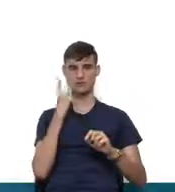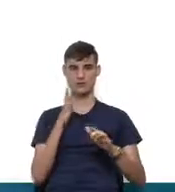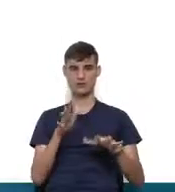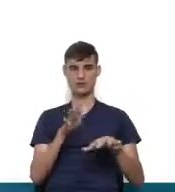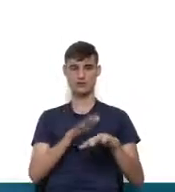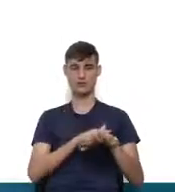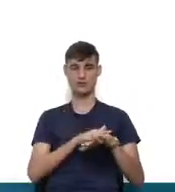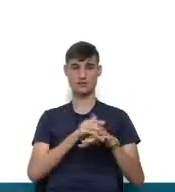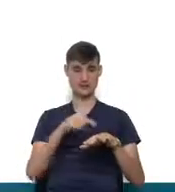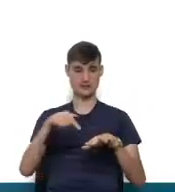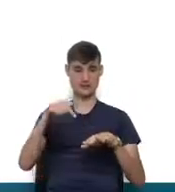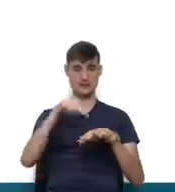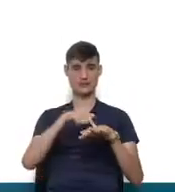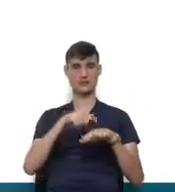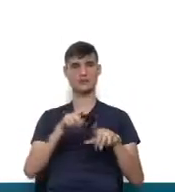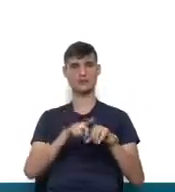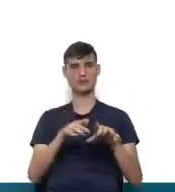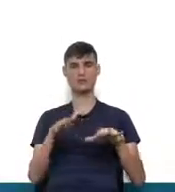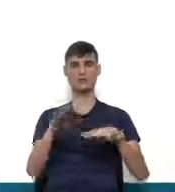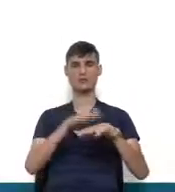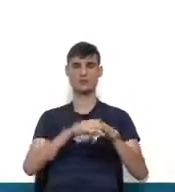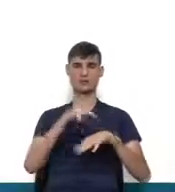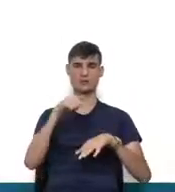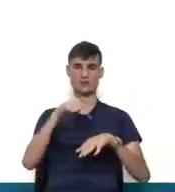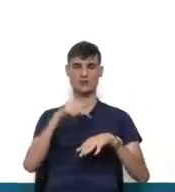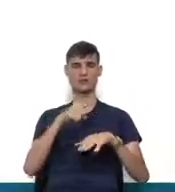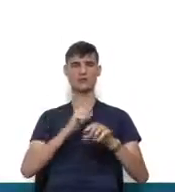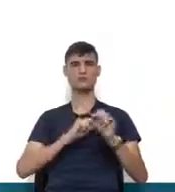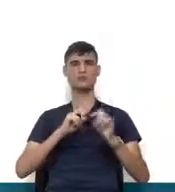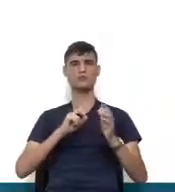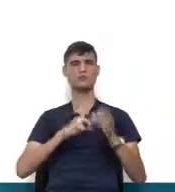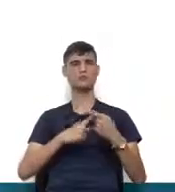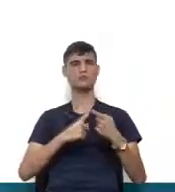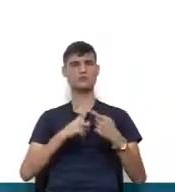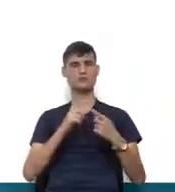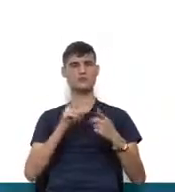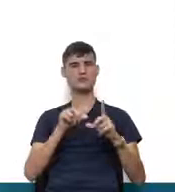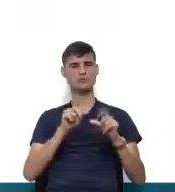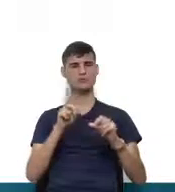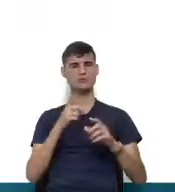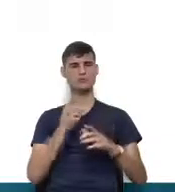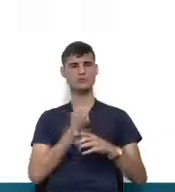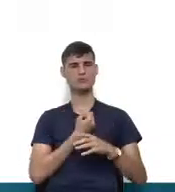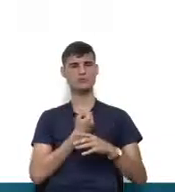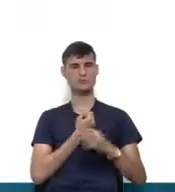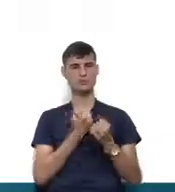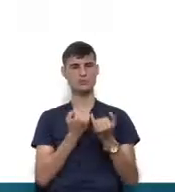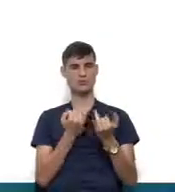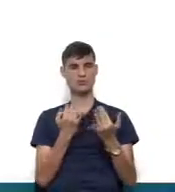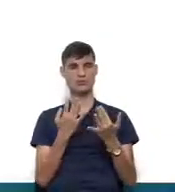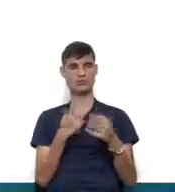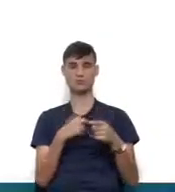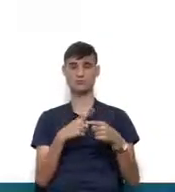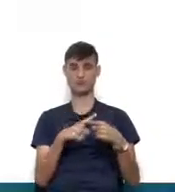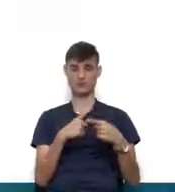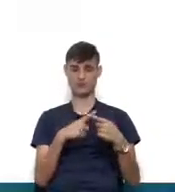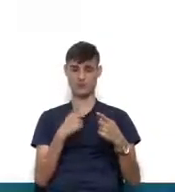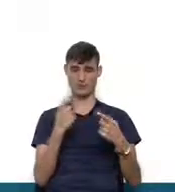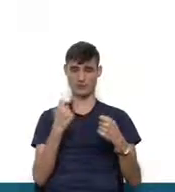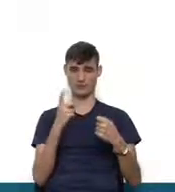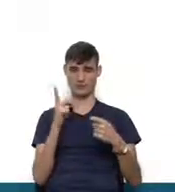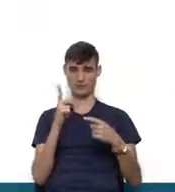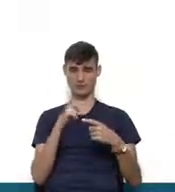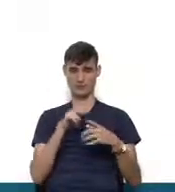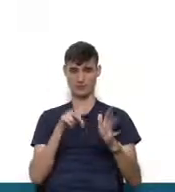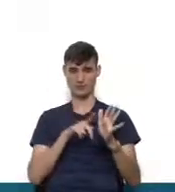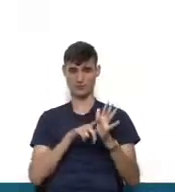elevado à sétima sobre sétimo fatorial. Por que eu escolhi esse valor? Tá? Primeiro, a questão ela solicita que o valor